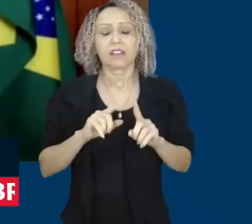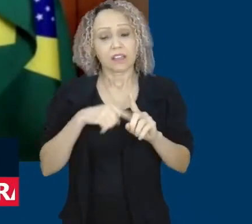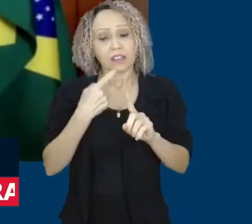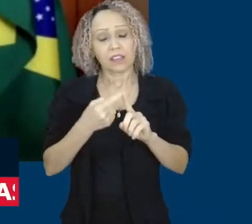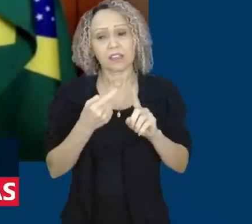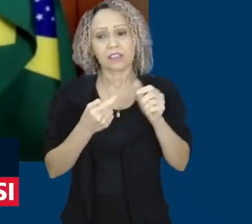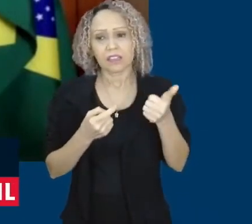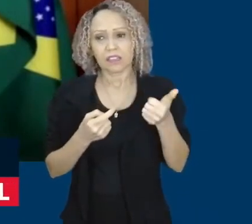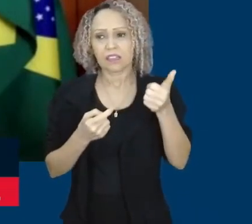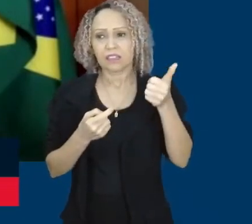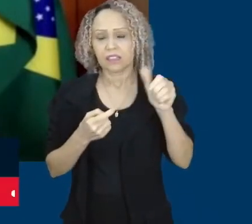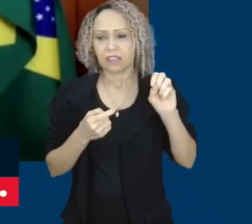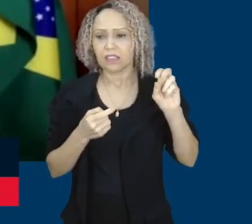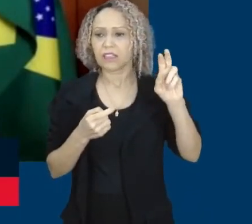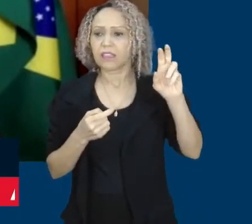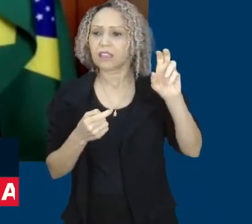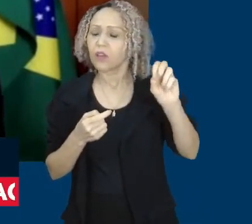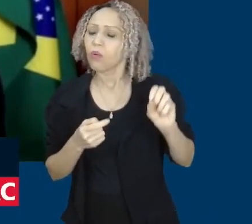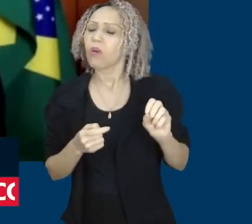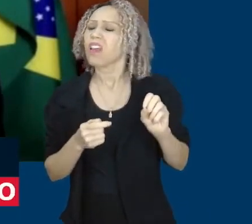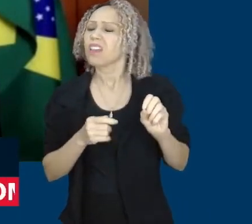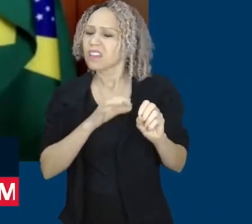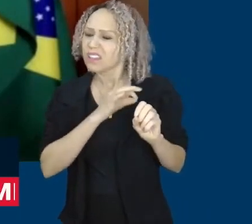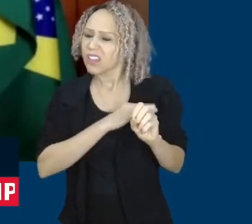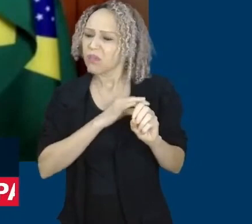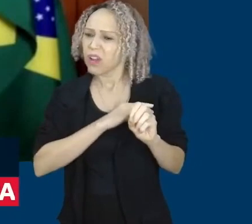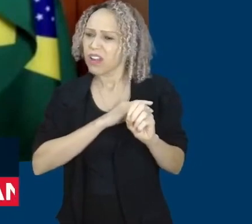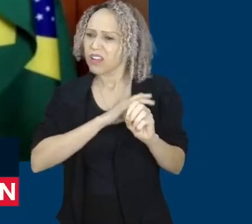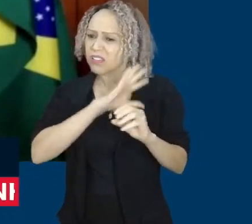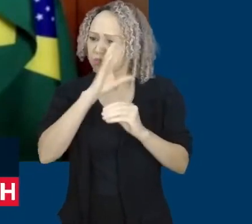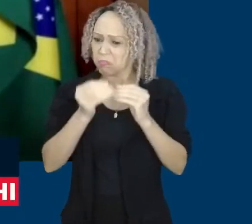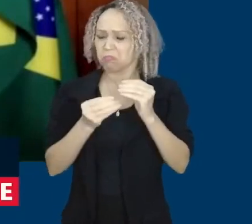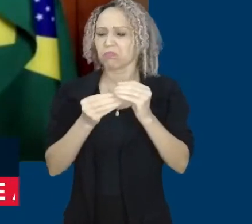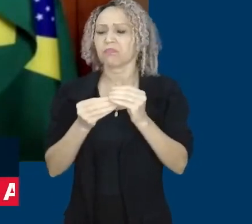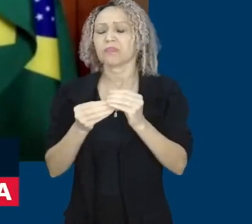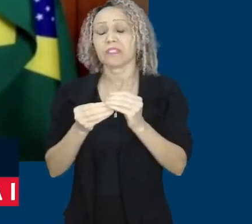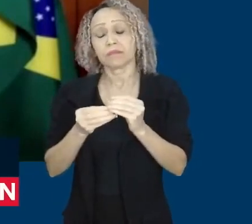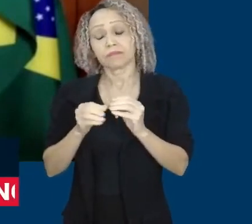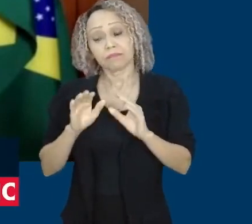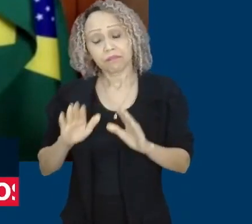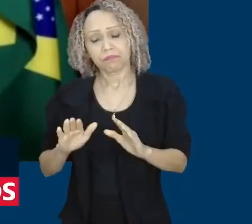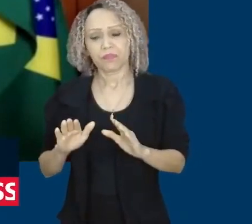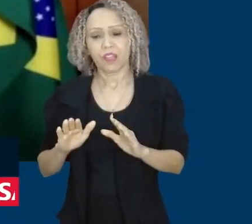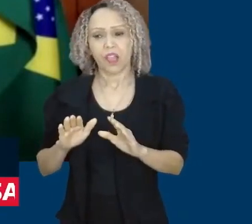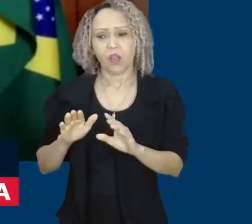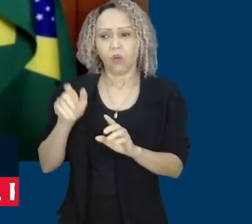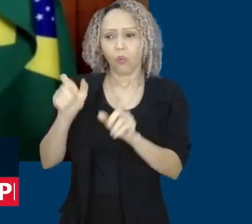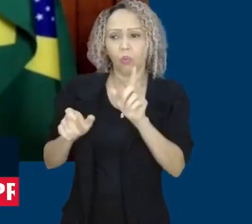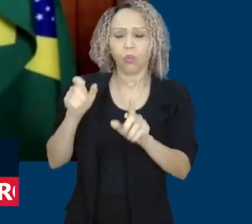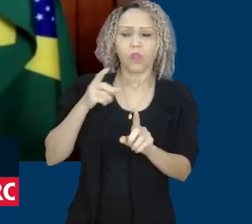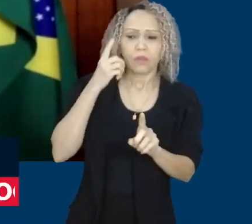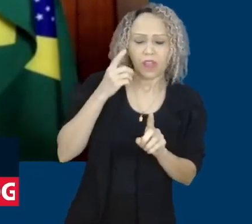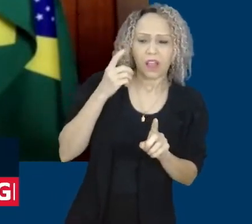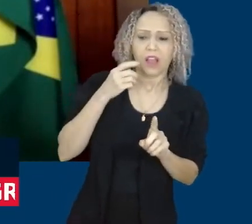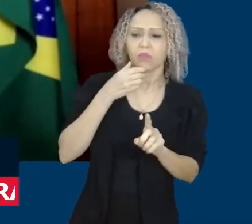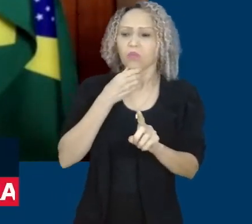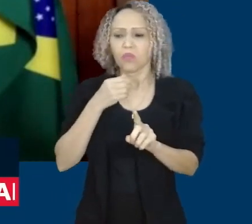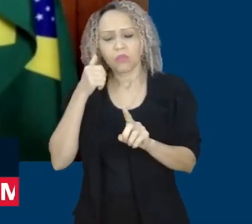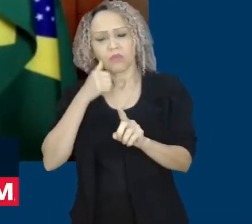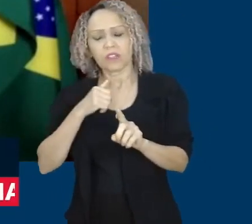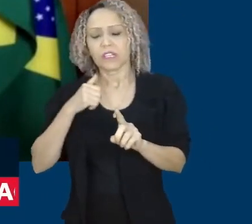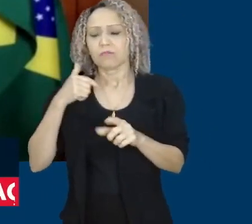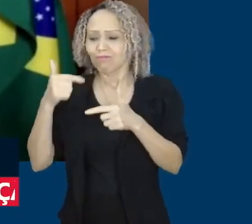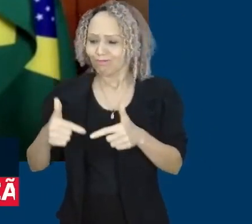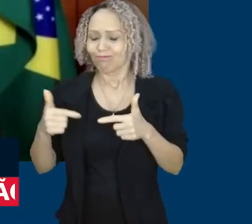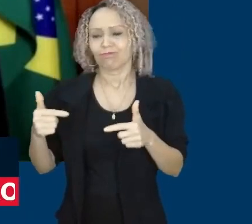há uma sensibilidade do conjunto dos deputados e das deputadas, né? Além do Bolsa Família, é bom lembrar que